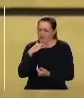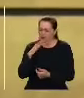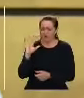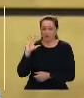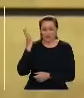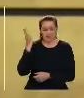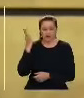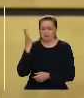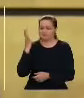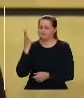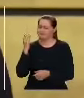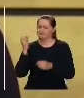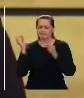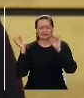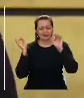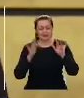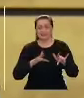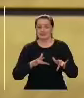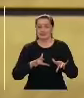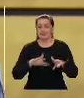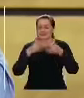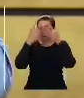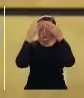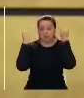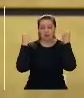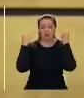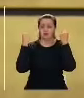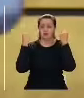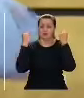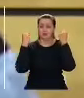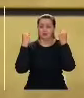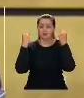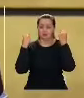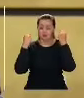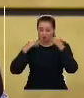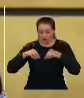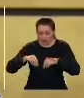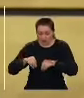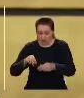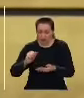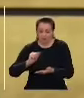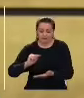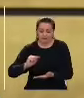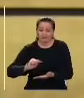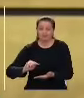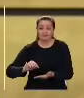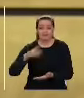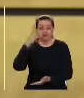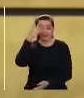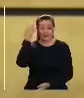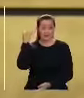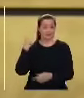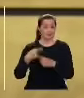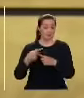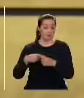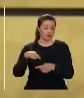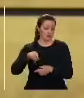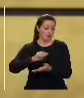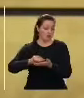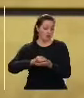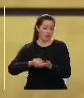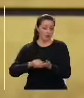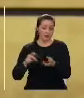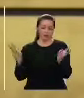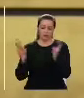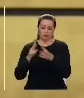se fosse a primeira vez. Poxa, Deus, eu quero a misericórdia de Deus o tempo todo comigo, mas eu não quero ter